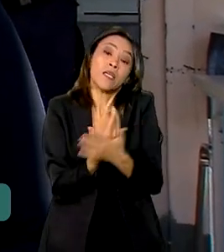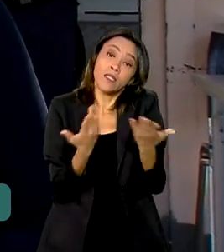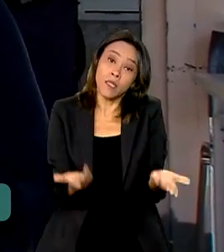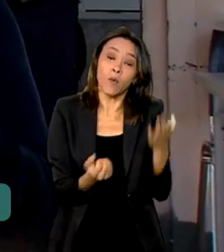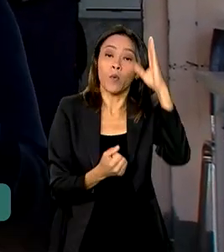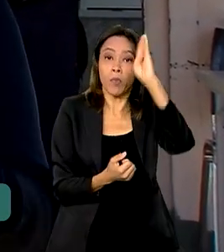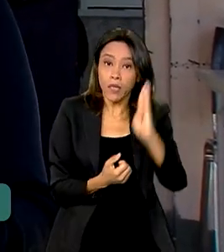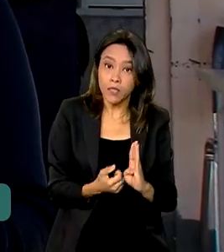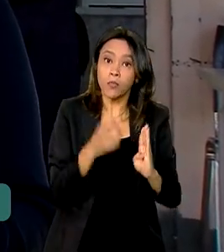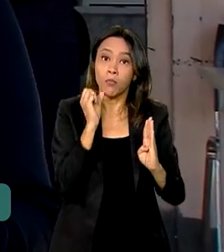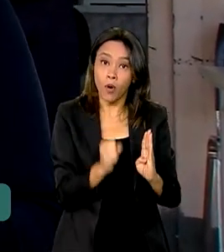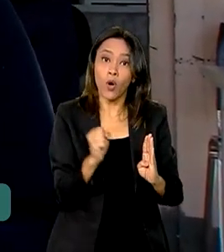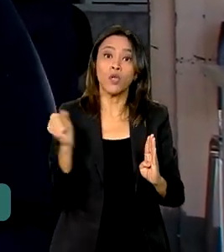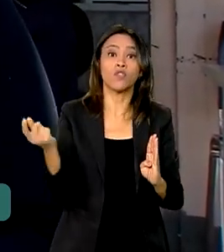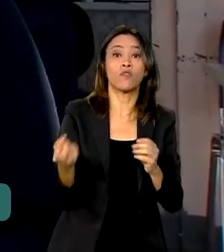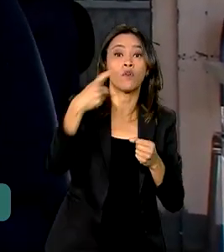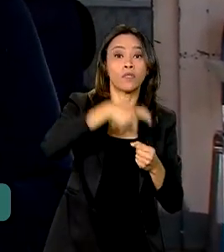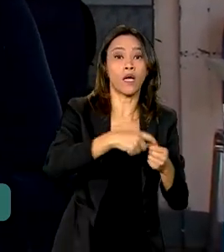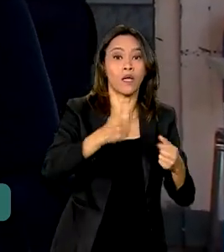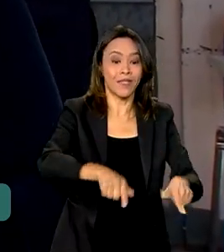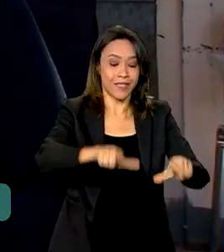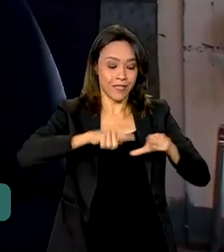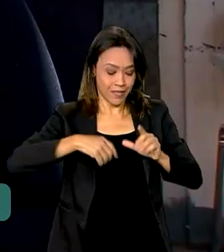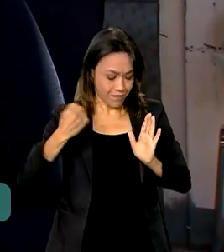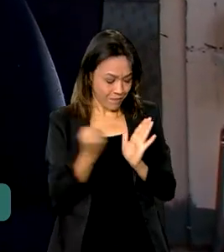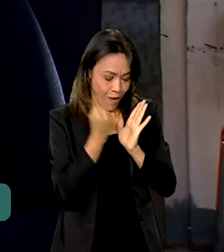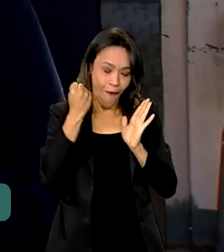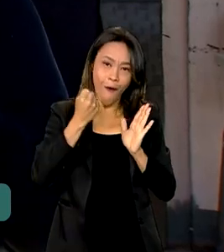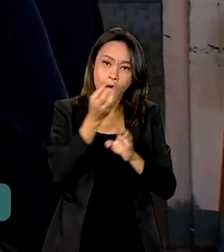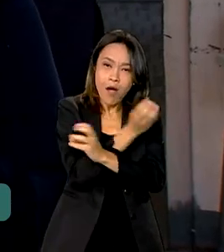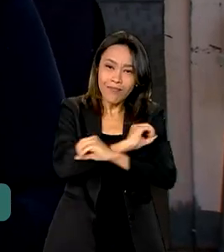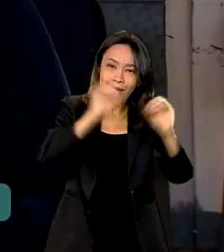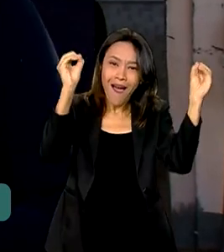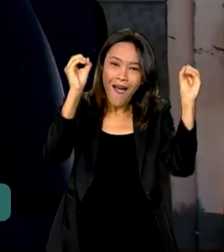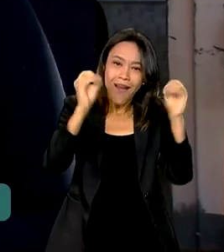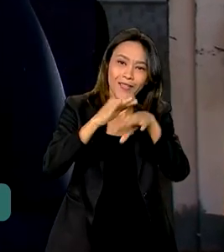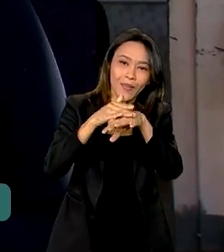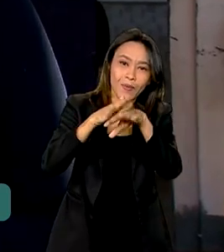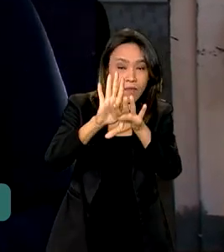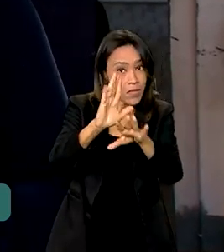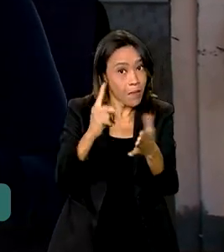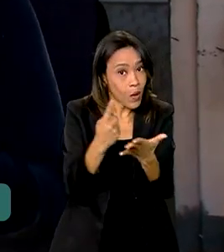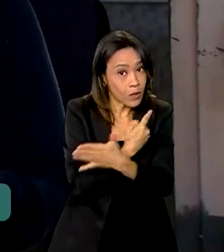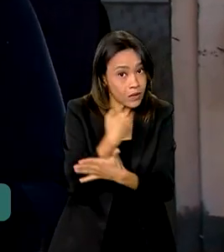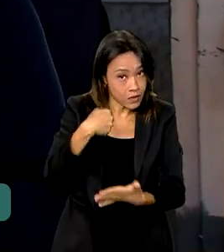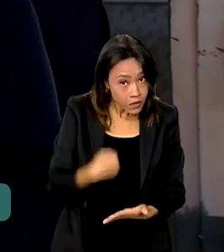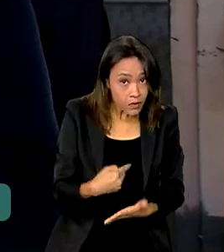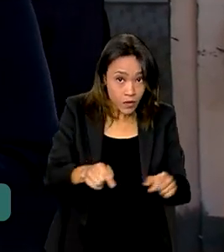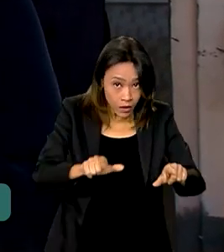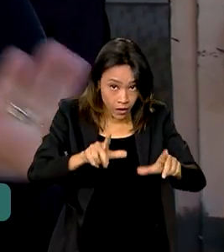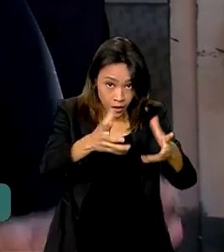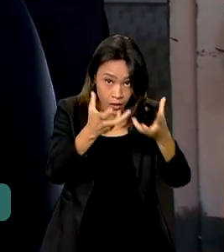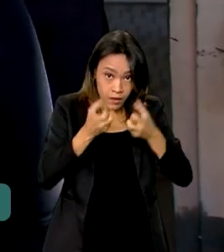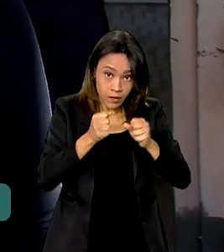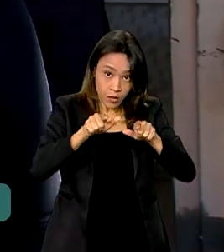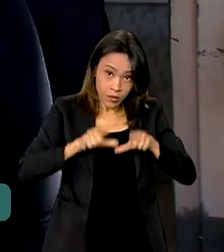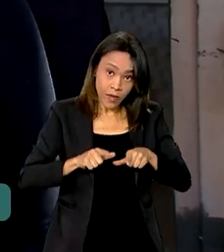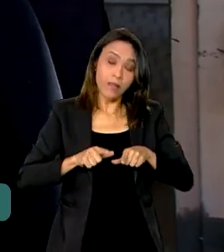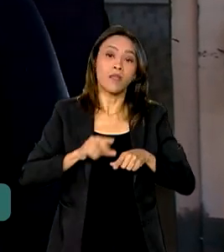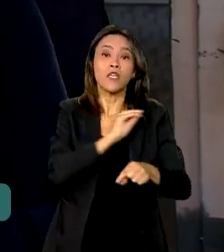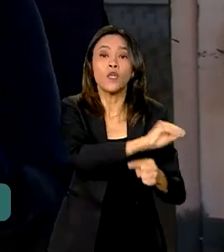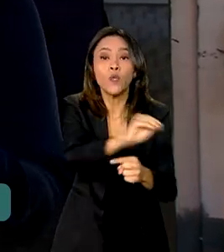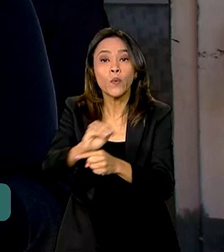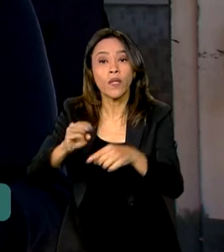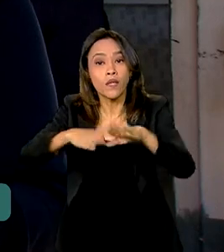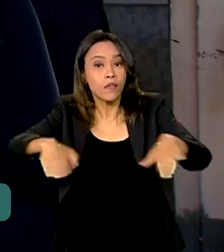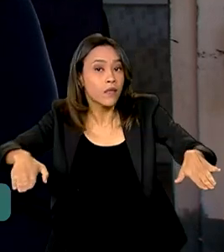retomar a certificação de país livre do sarampo. Mas para que isso aconteça e as crianças estejam protegidas,